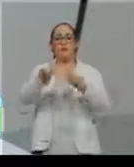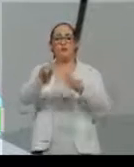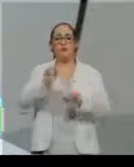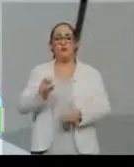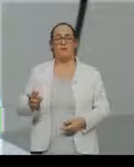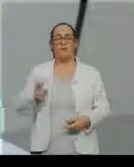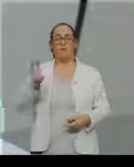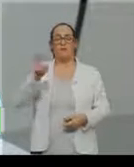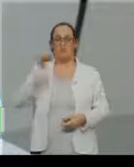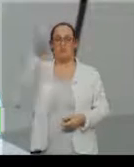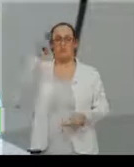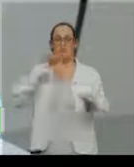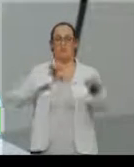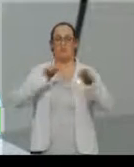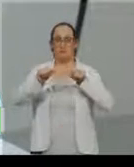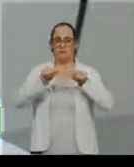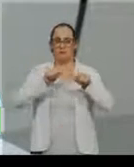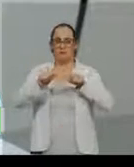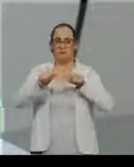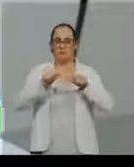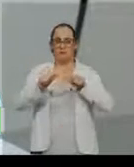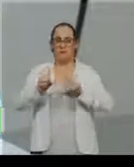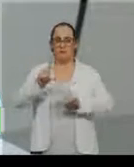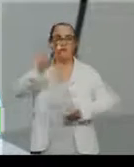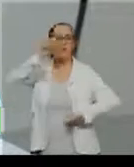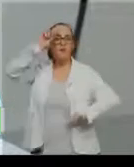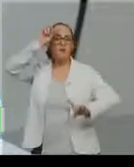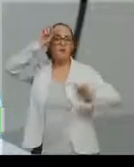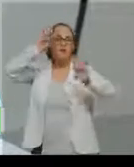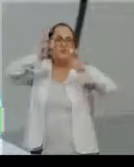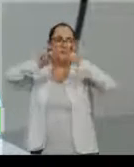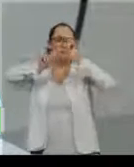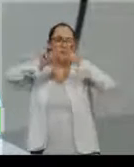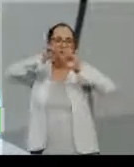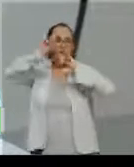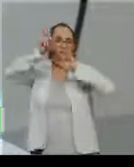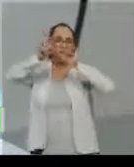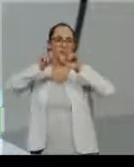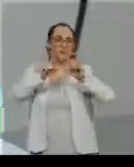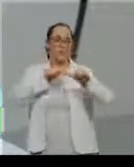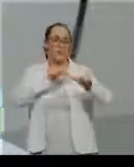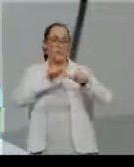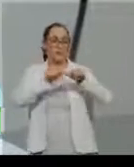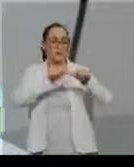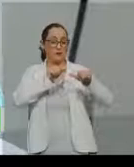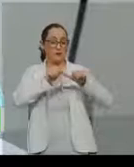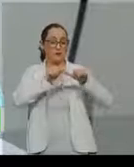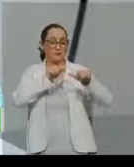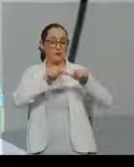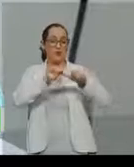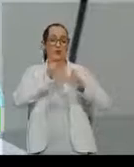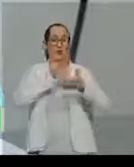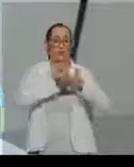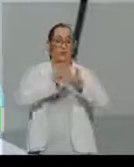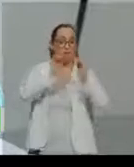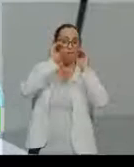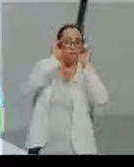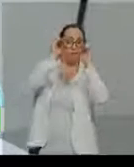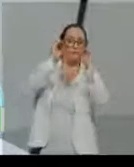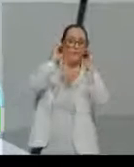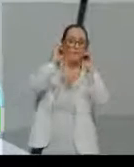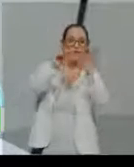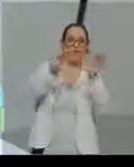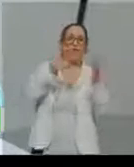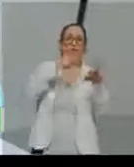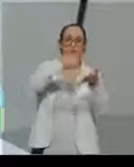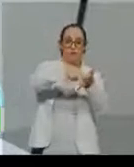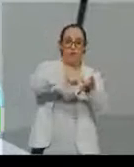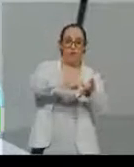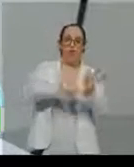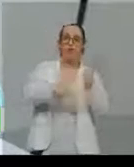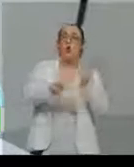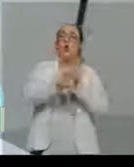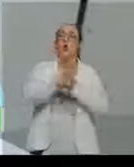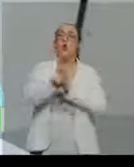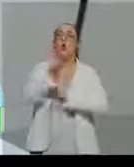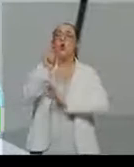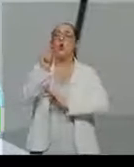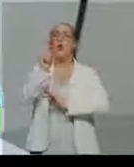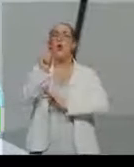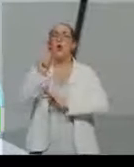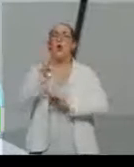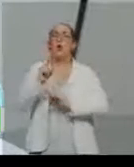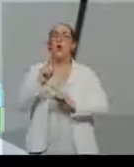ideia do trabalhador disciplinado, ela vai aí, né, ao encontro dessas ideias de evitar-se a